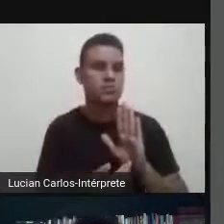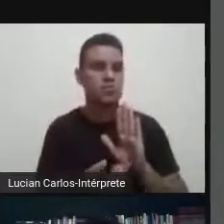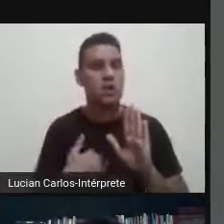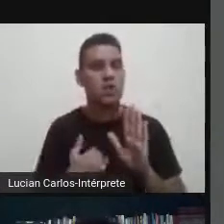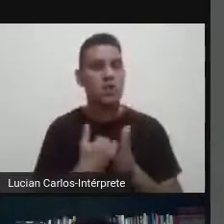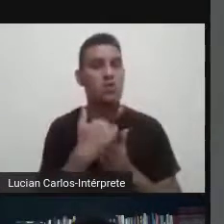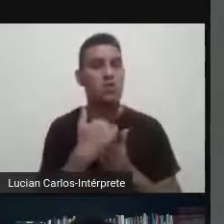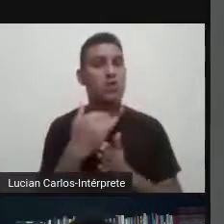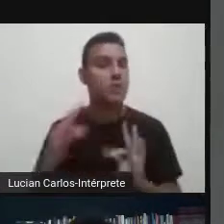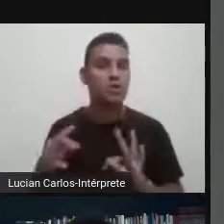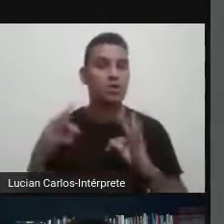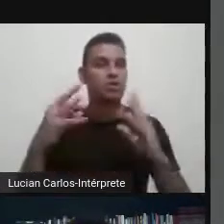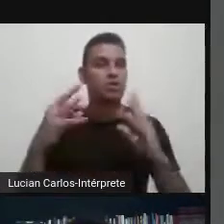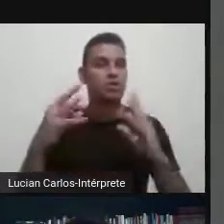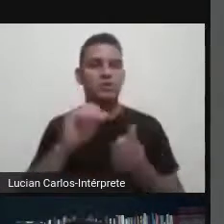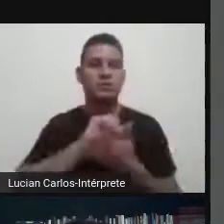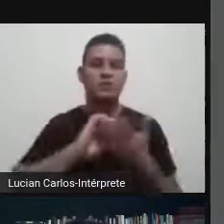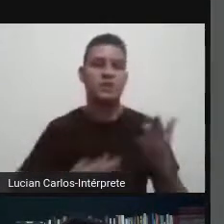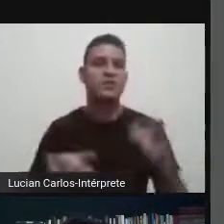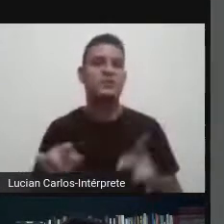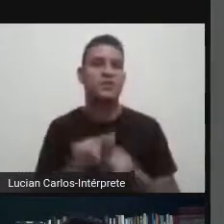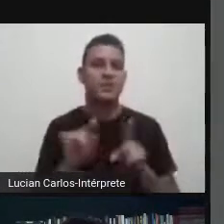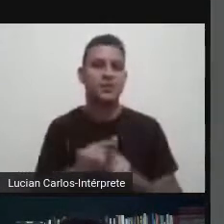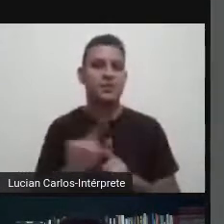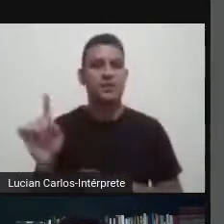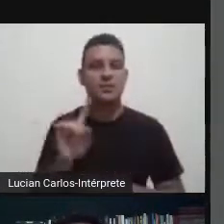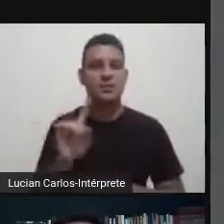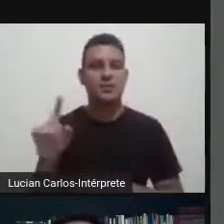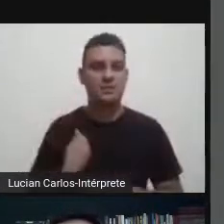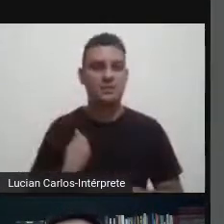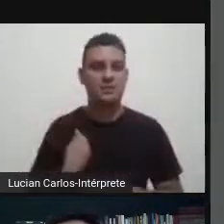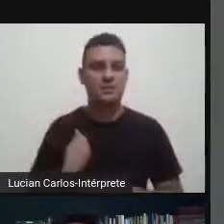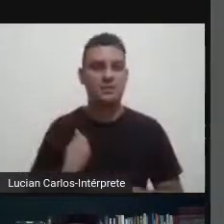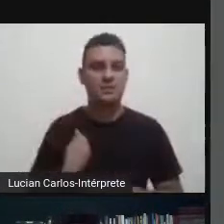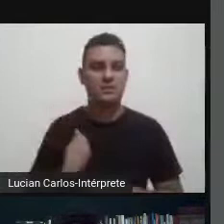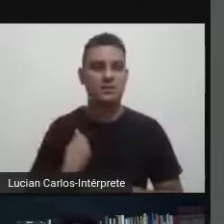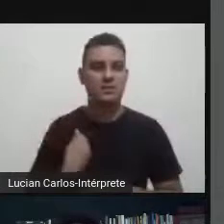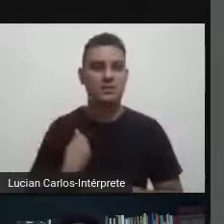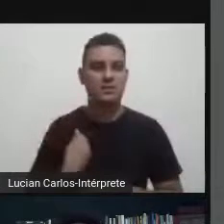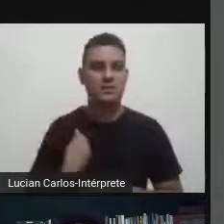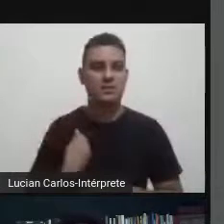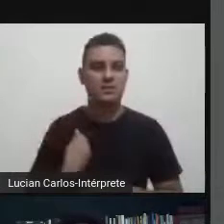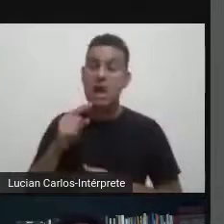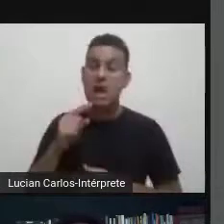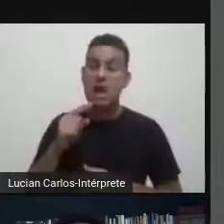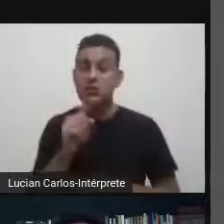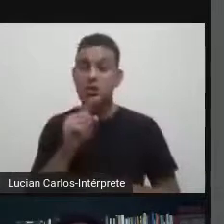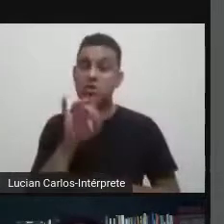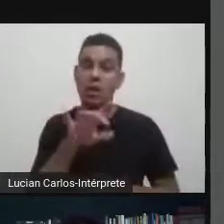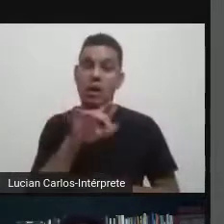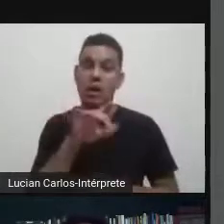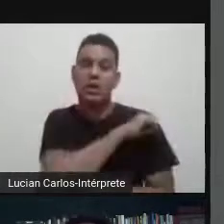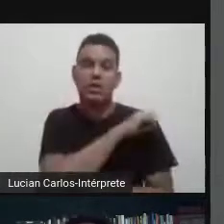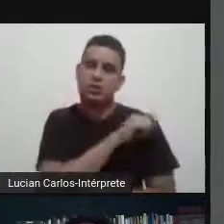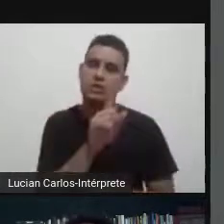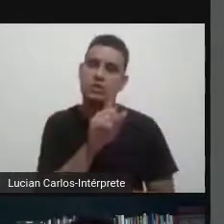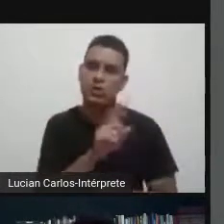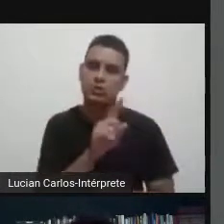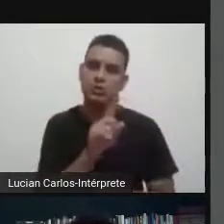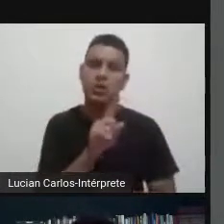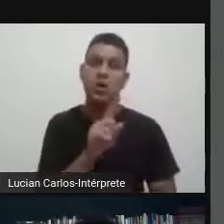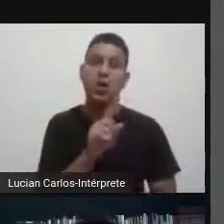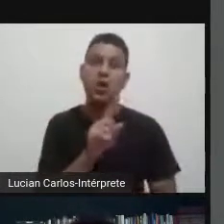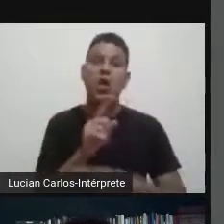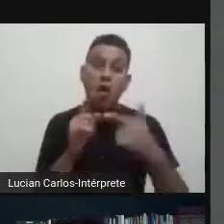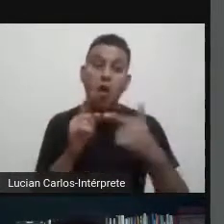valer para todas as atividades não presenciais da escola. Então, não só aqueles alunos sem acesso à internet teriam